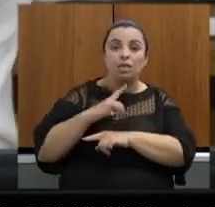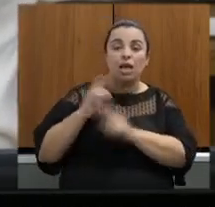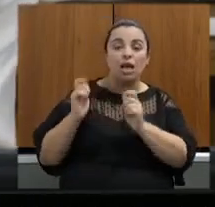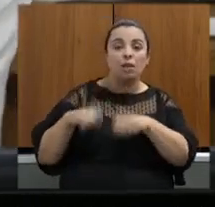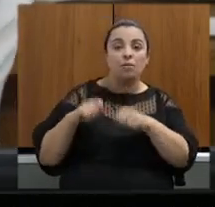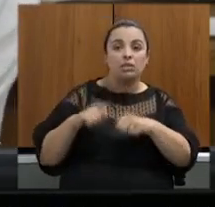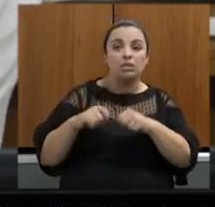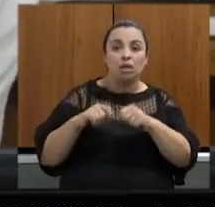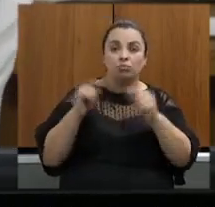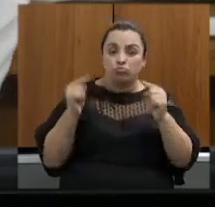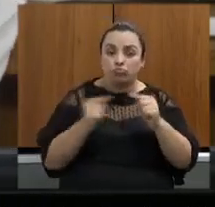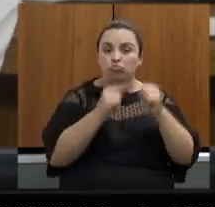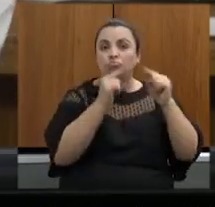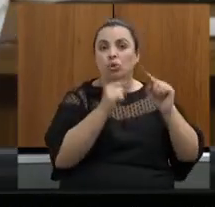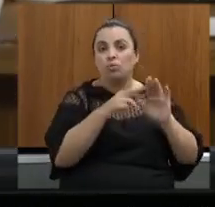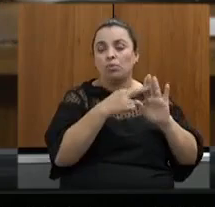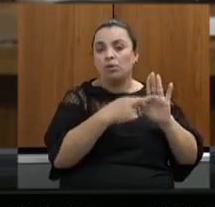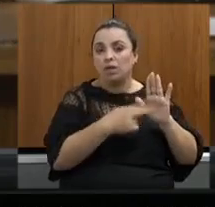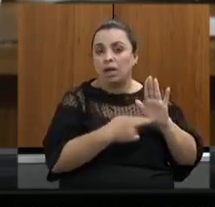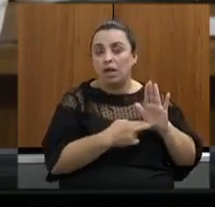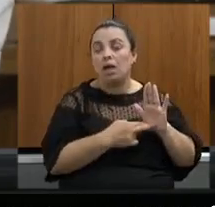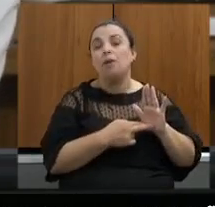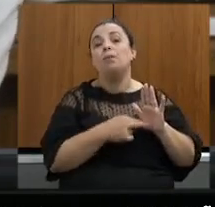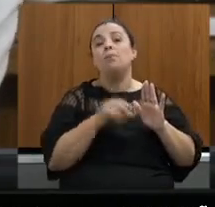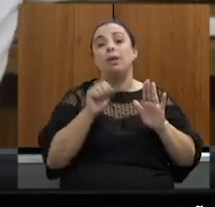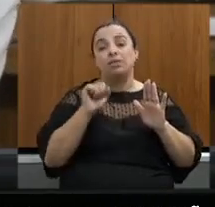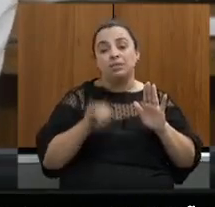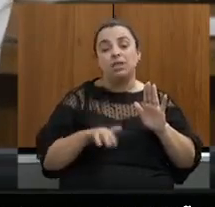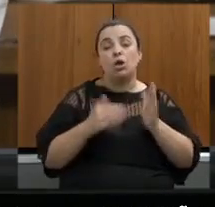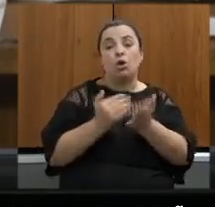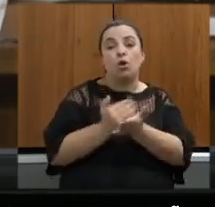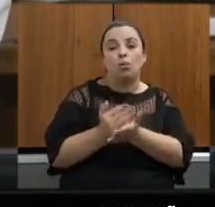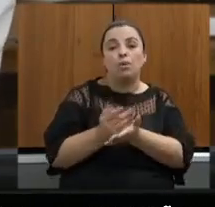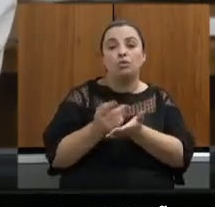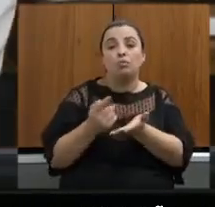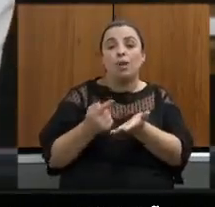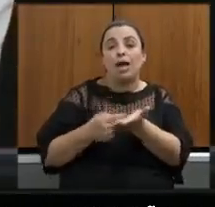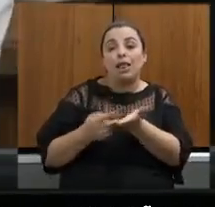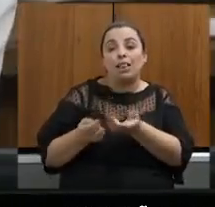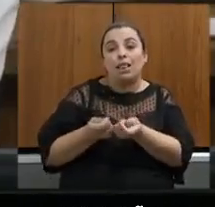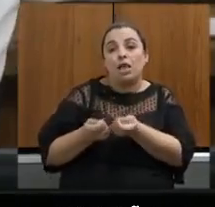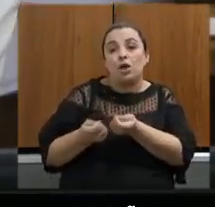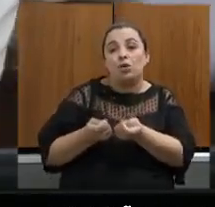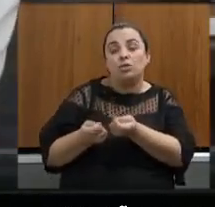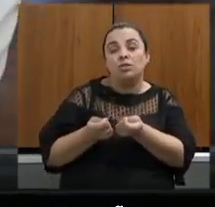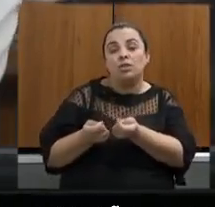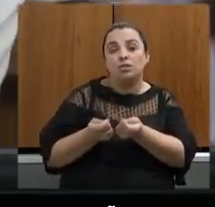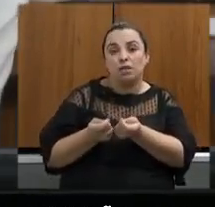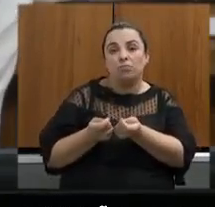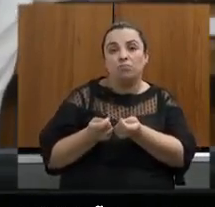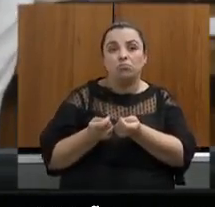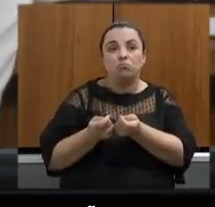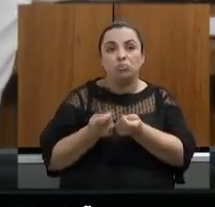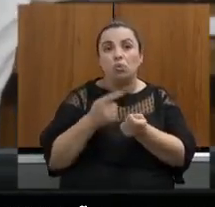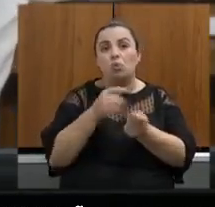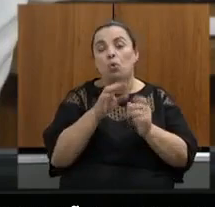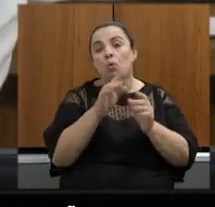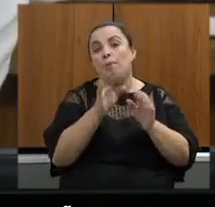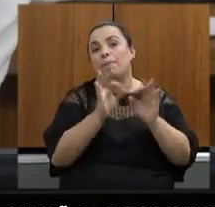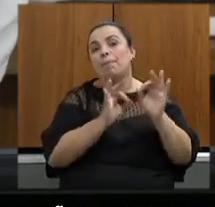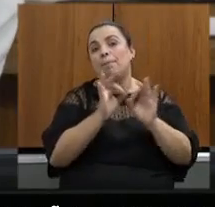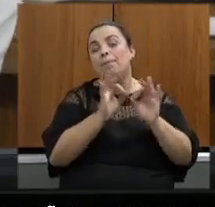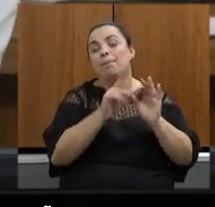adesão para que é isso inicia uma negociação quanto aos termos do plano em si né o plano ele só é